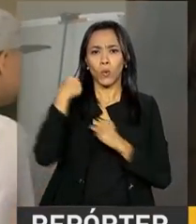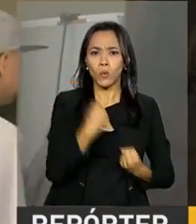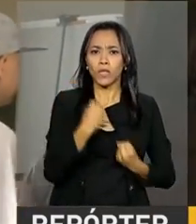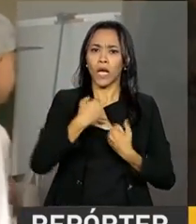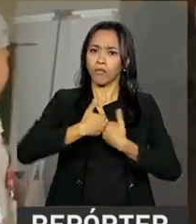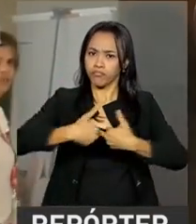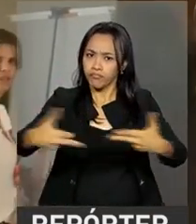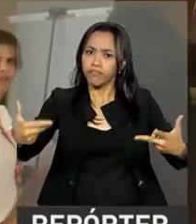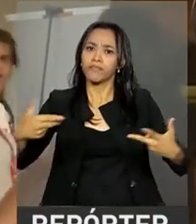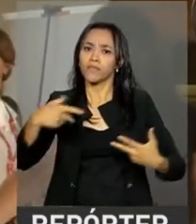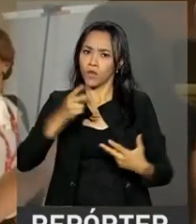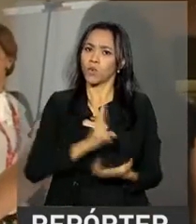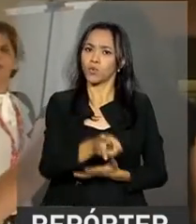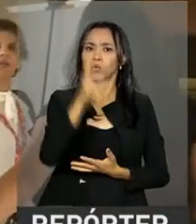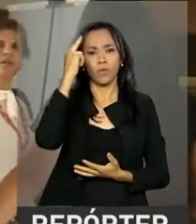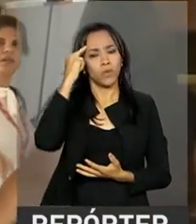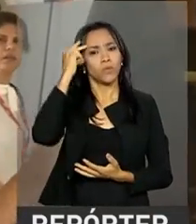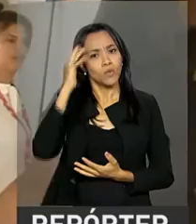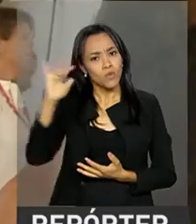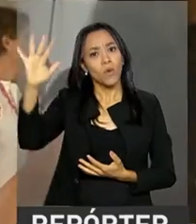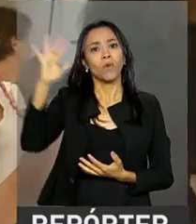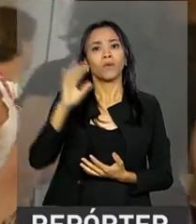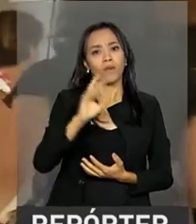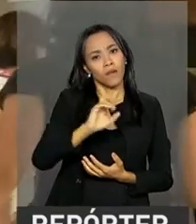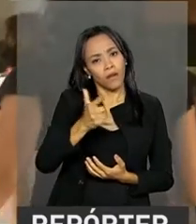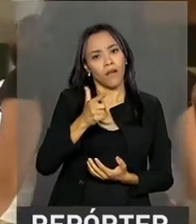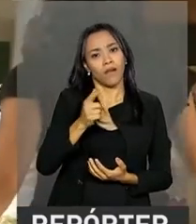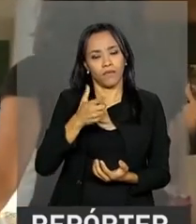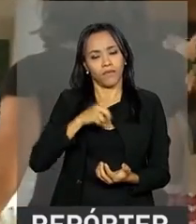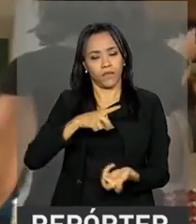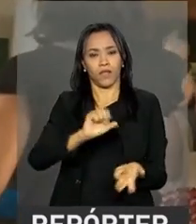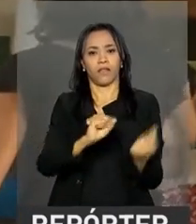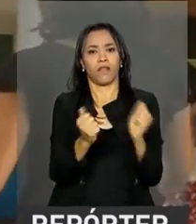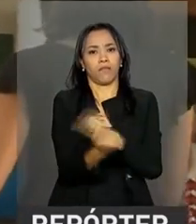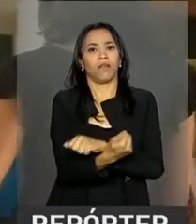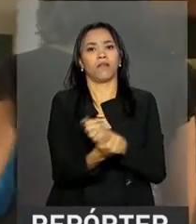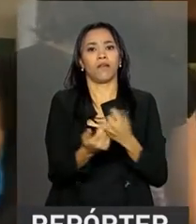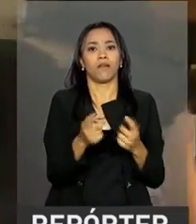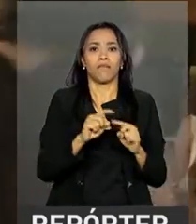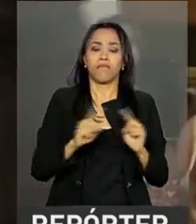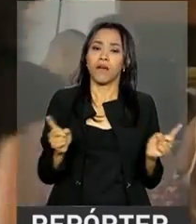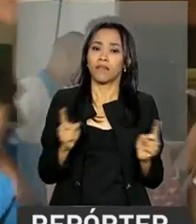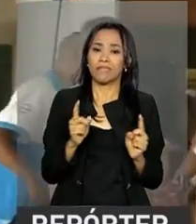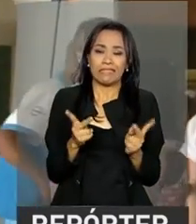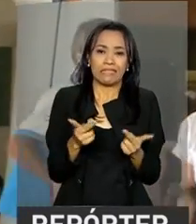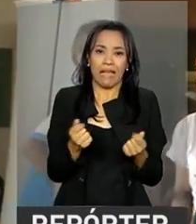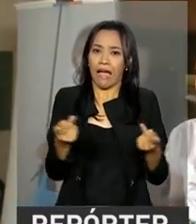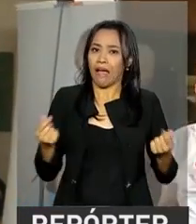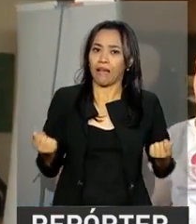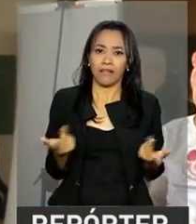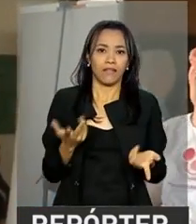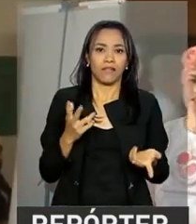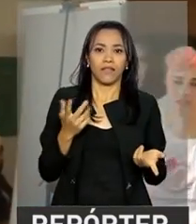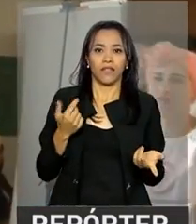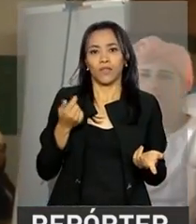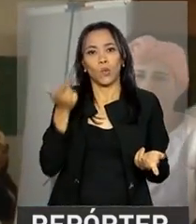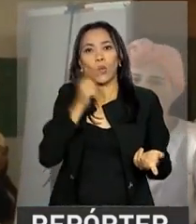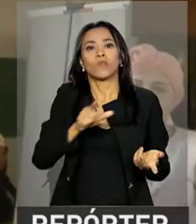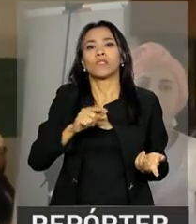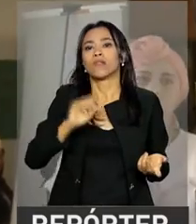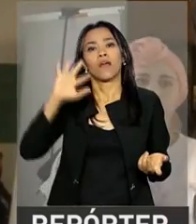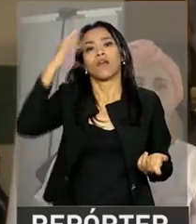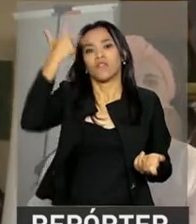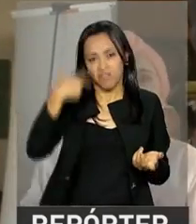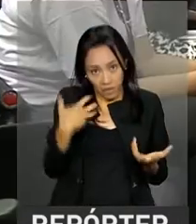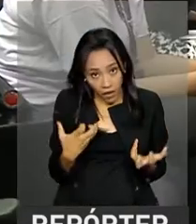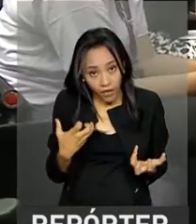meus sonhos. Claro, tem adaptações, mas nada que você não possa resolver se você quiser